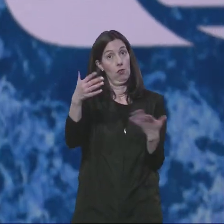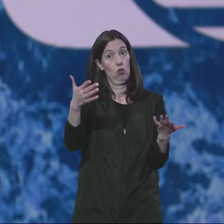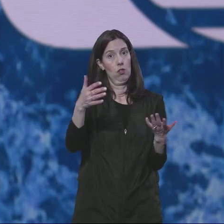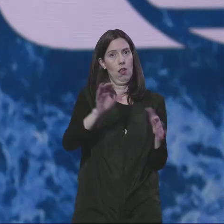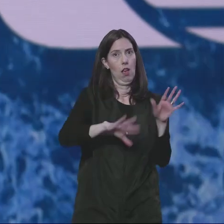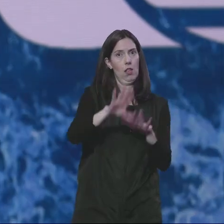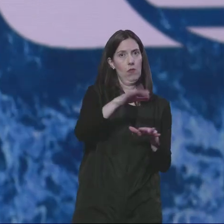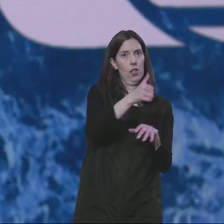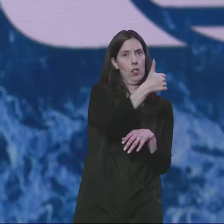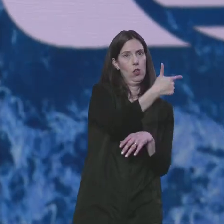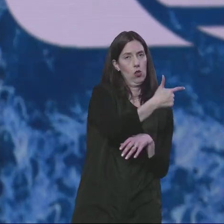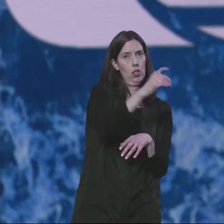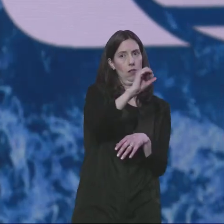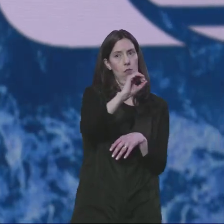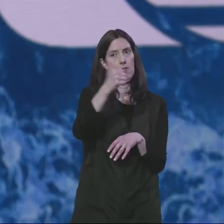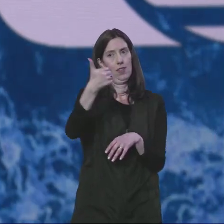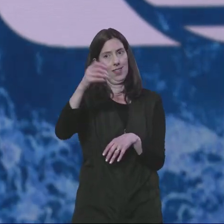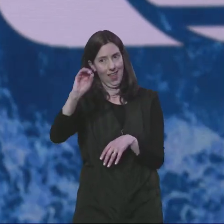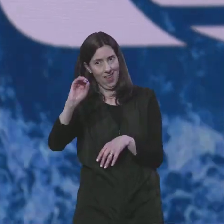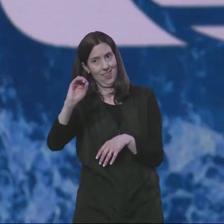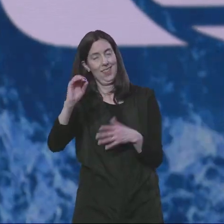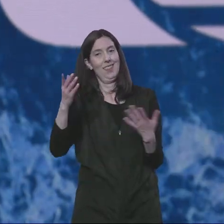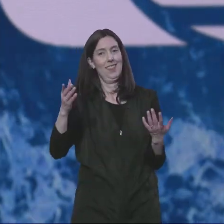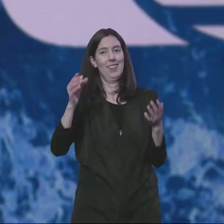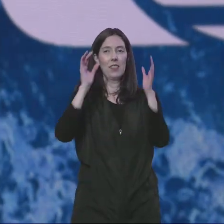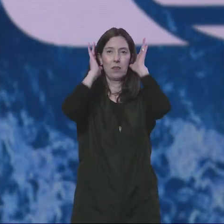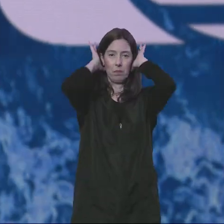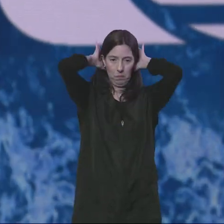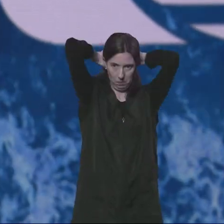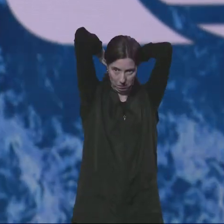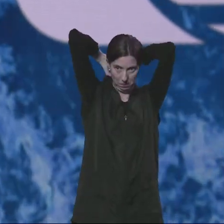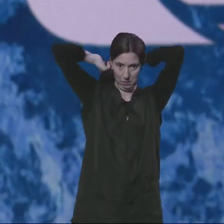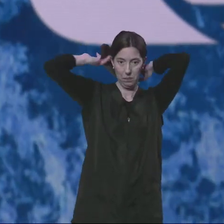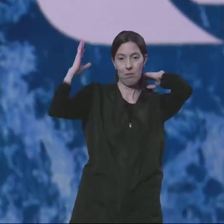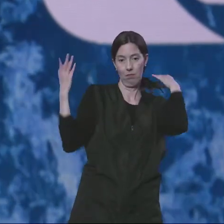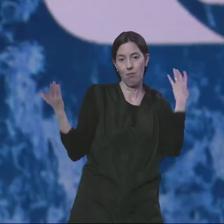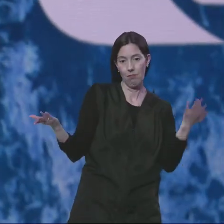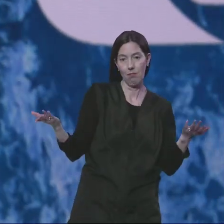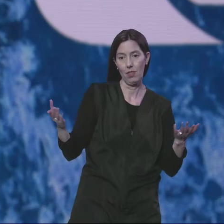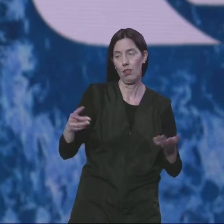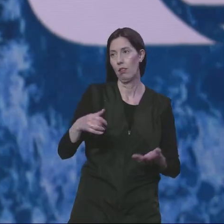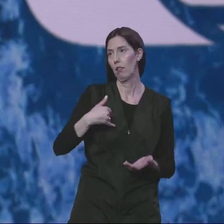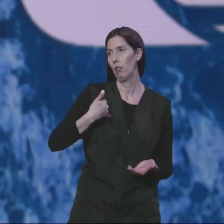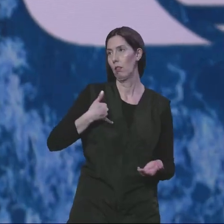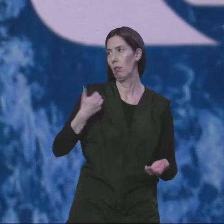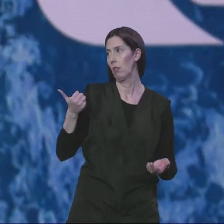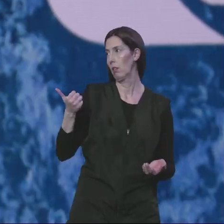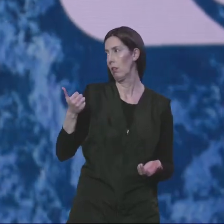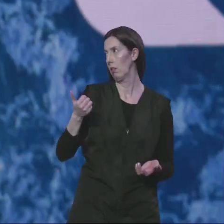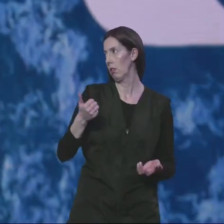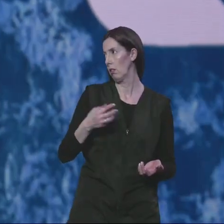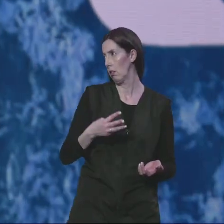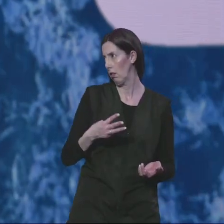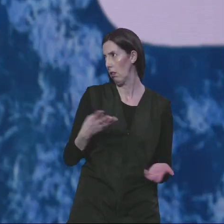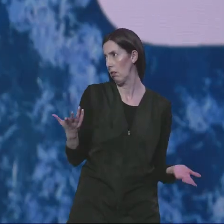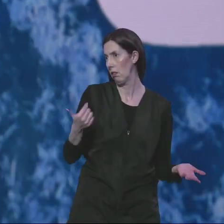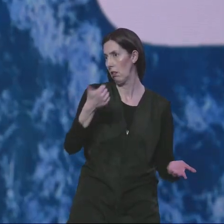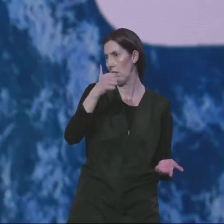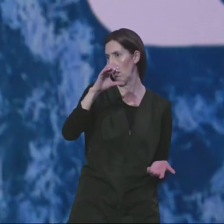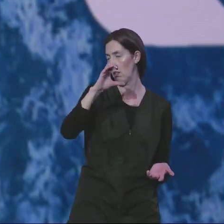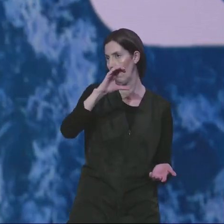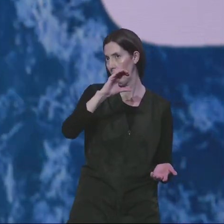alguns 2010. É. Enfim. É, você tem 13 anos, 2010, né?